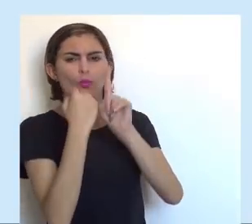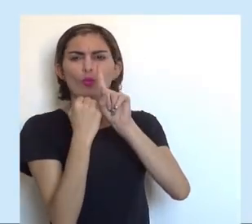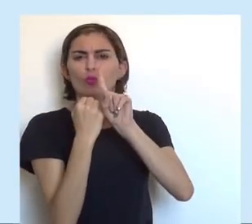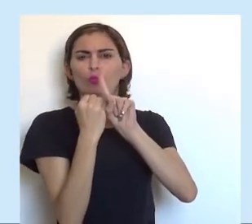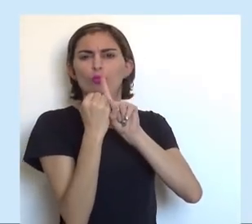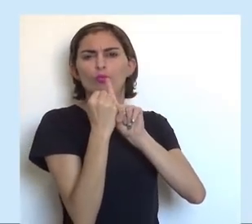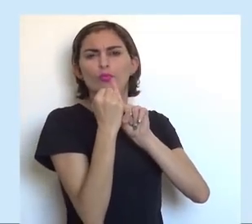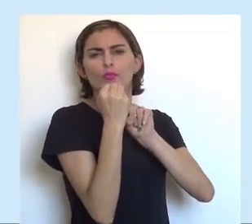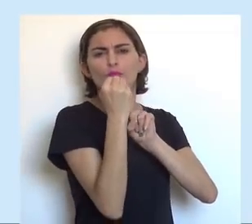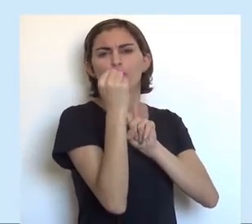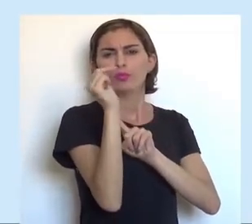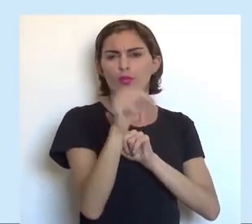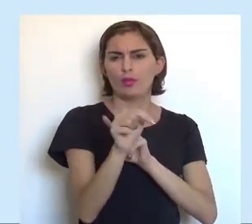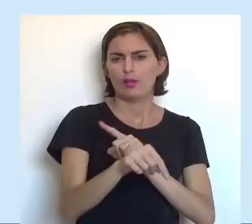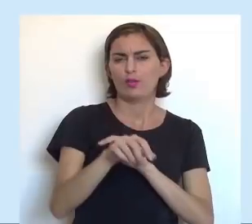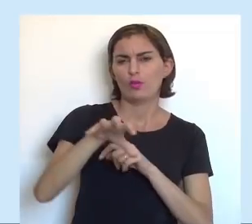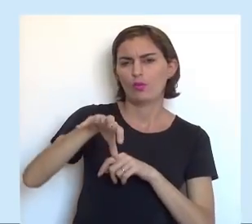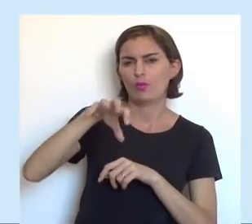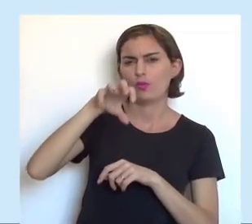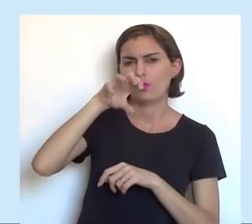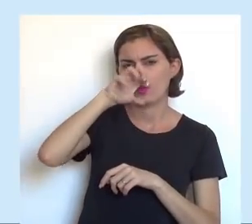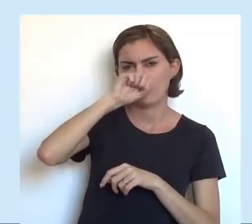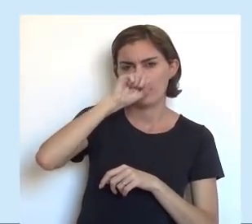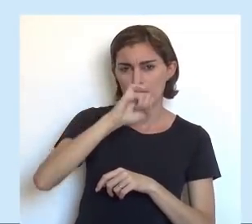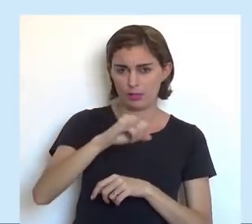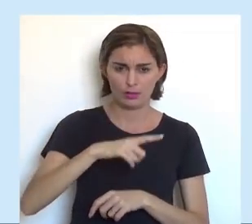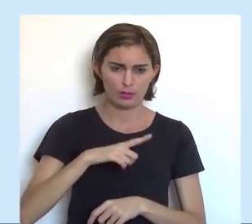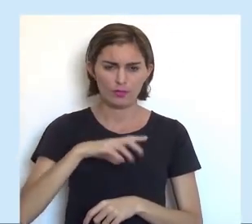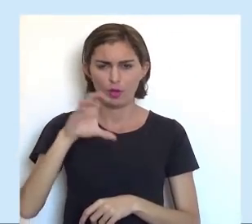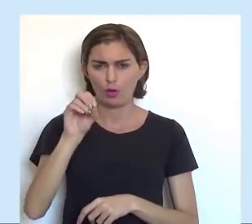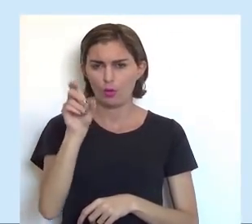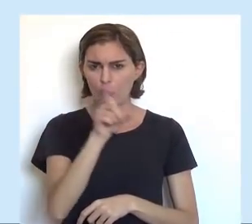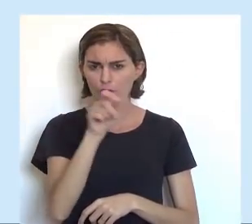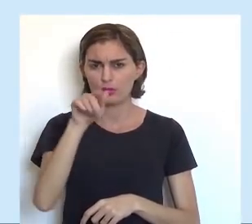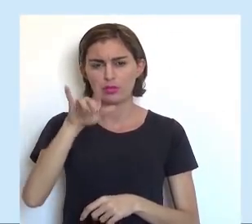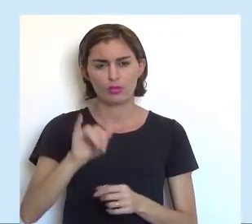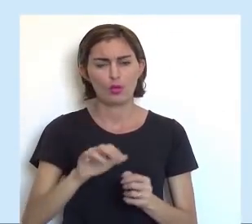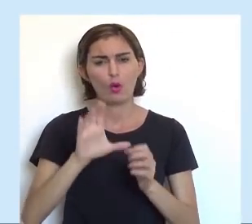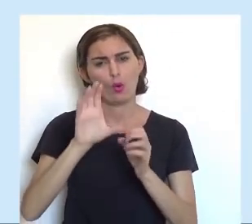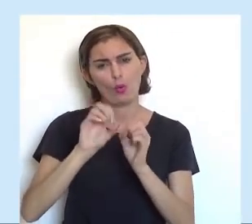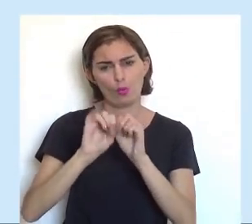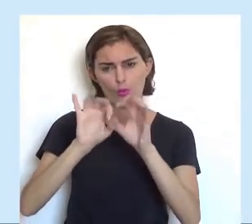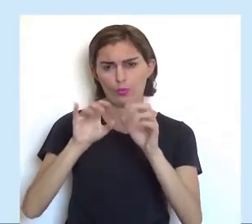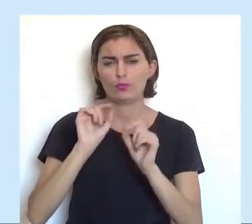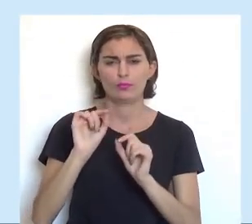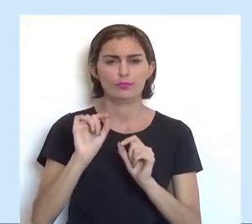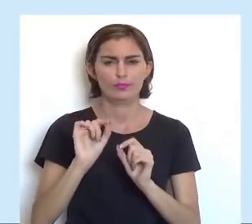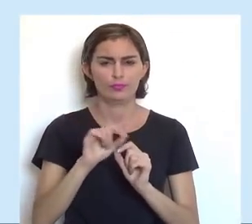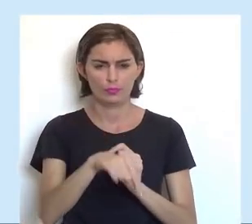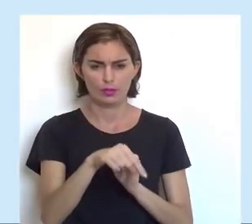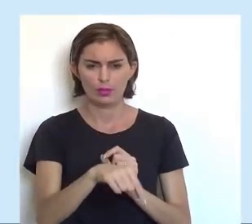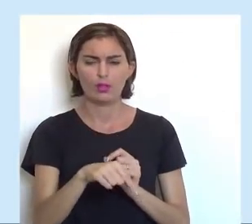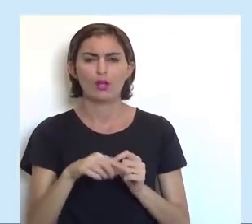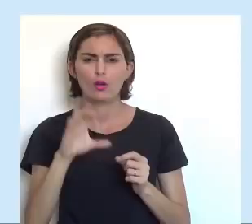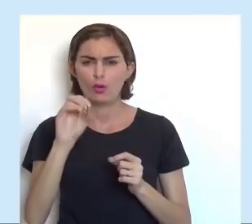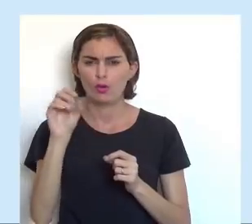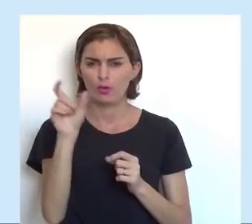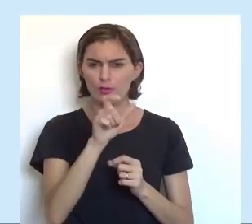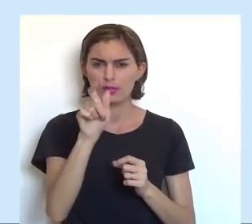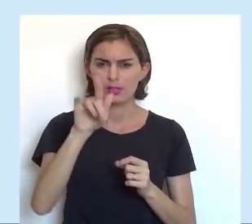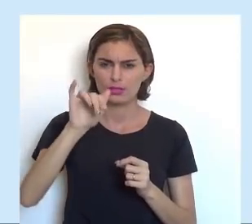temperatura na ausência do oxigênio, porque se tiver oxigênio, vai ocorrer a combustão. Haja vista que o oxigênio